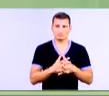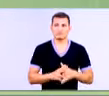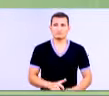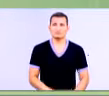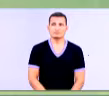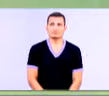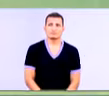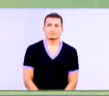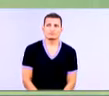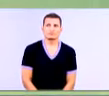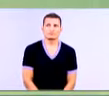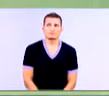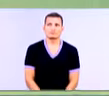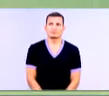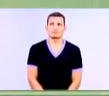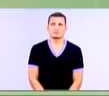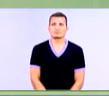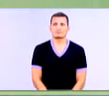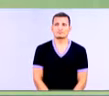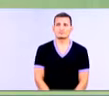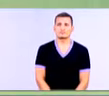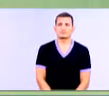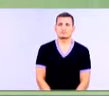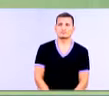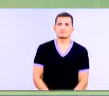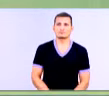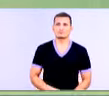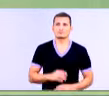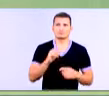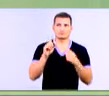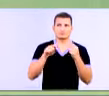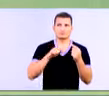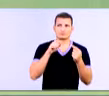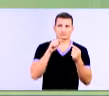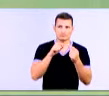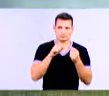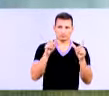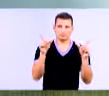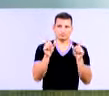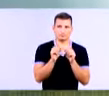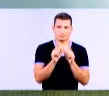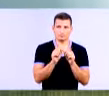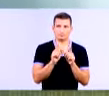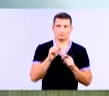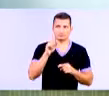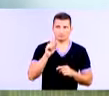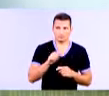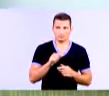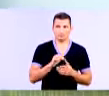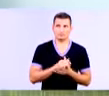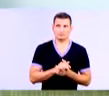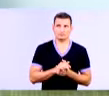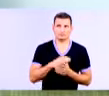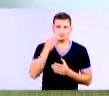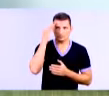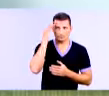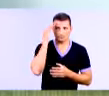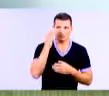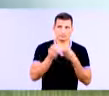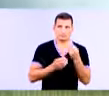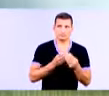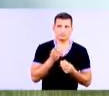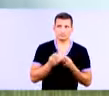limitada. Então o objetivo, em resumo, é justamente isso, a gente compreender como